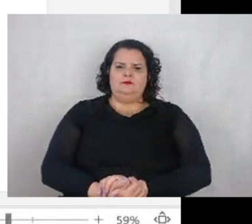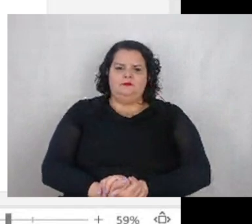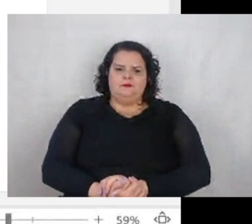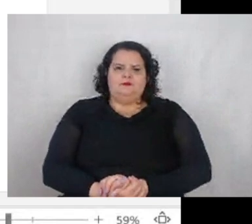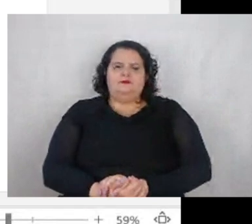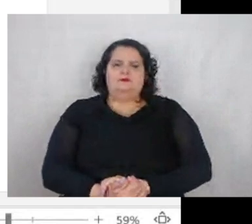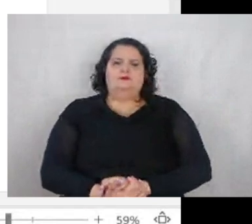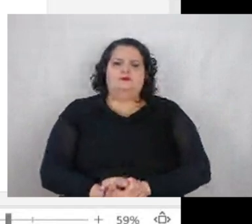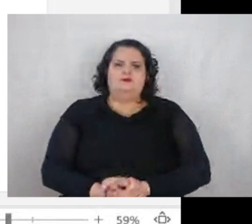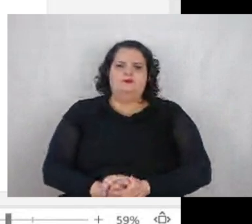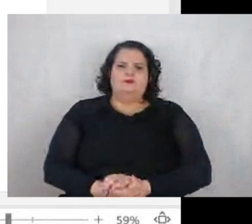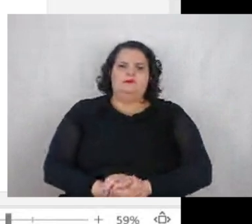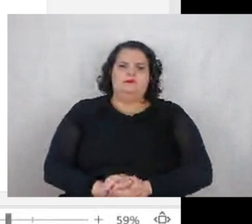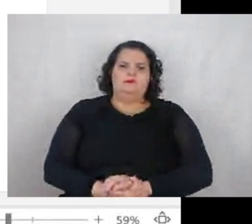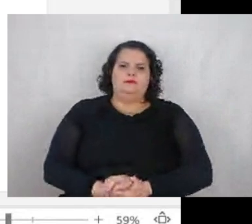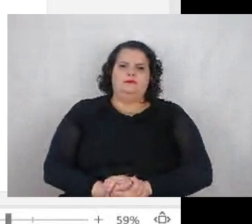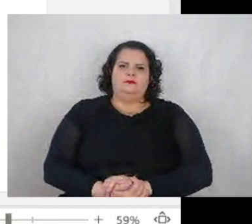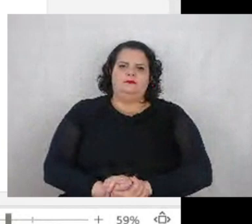Onde que eu clico aqui?